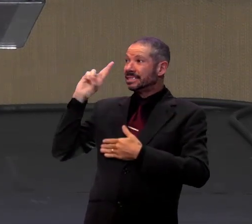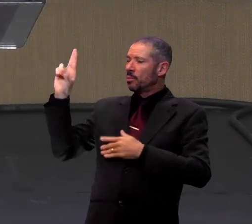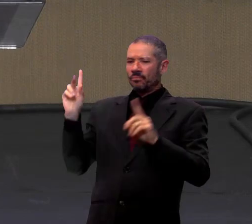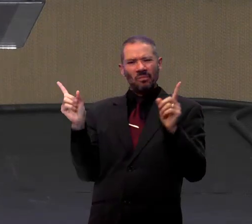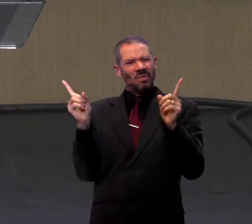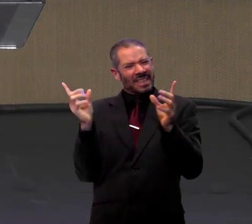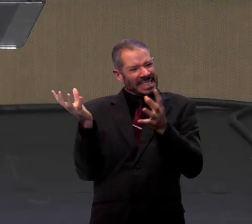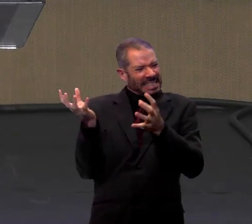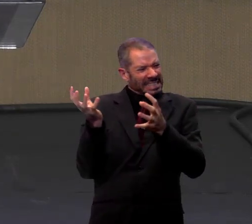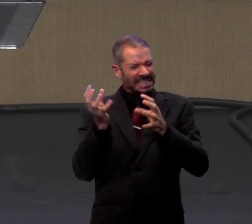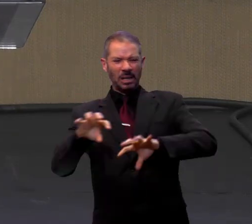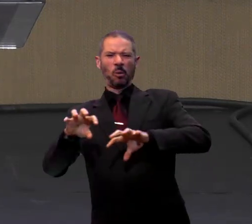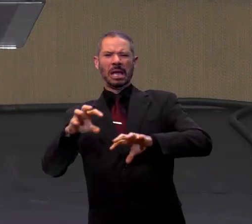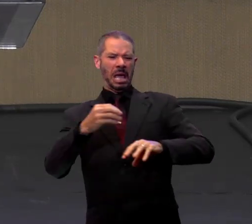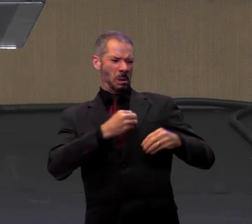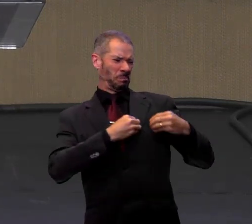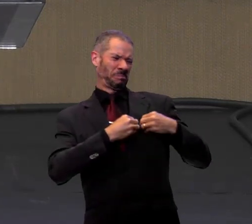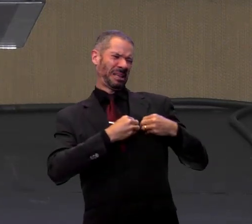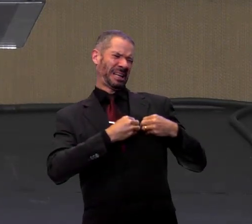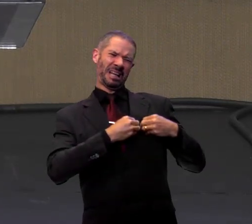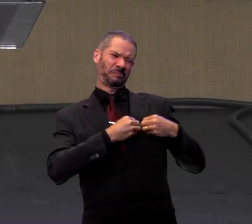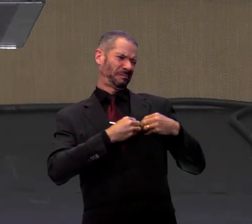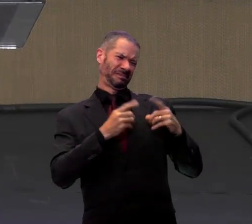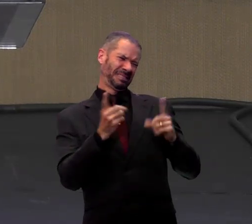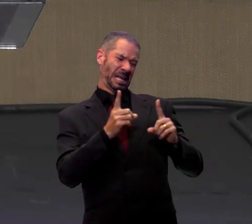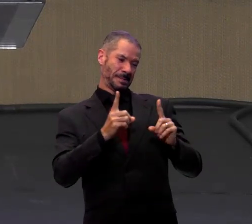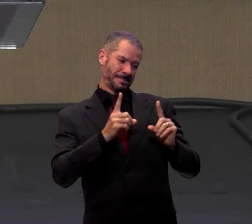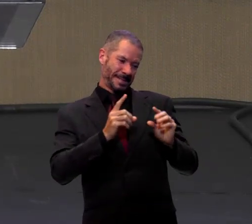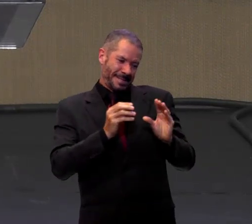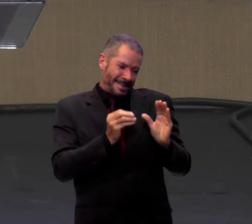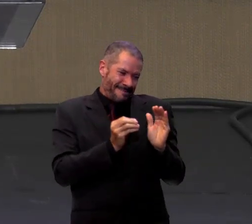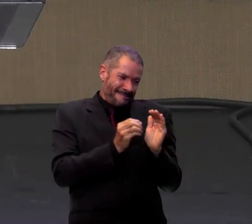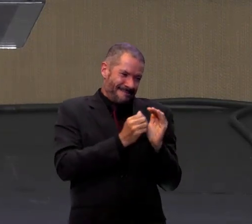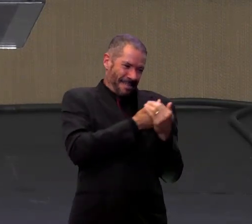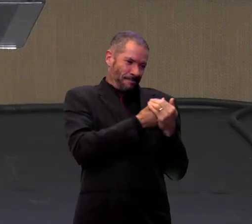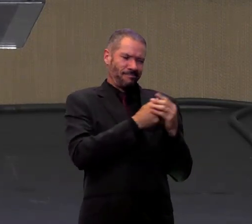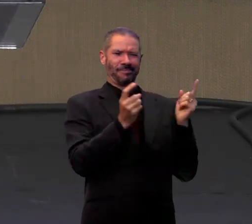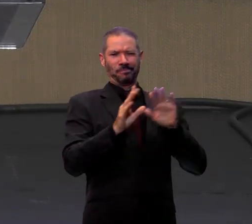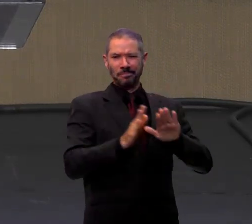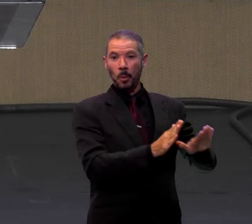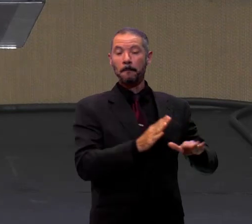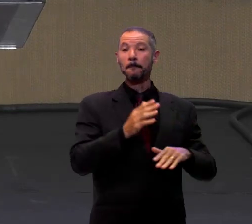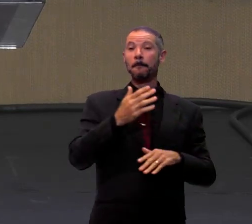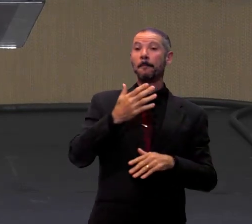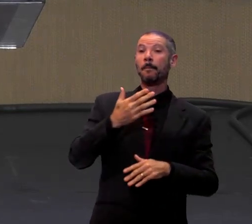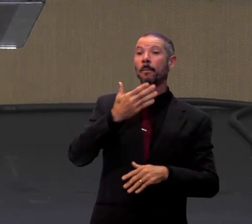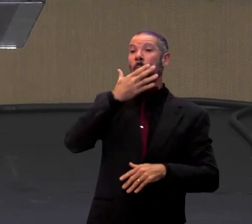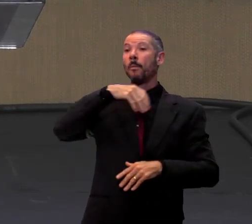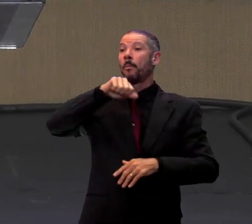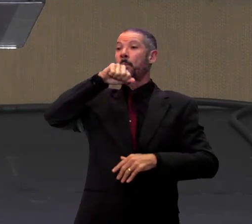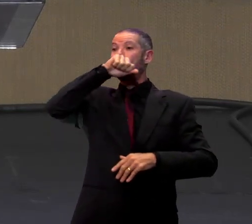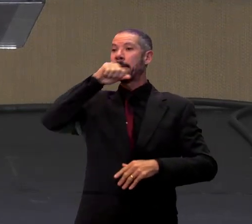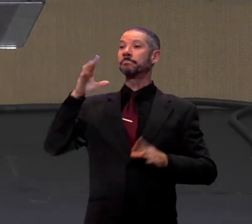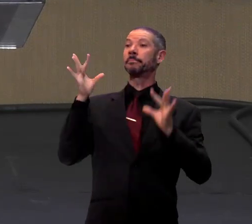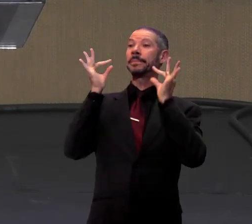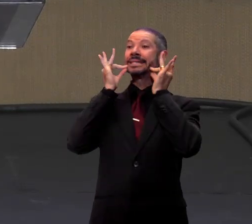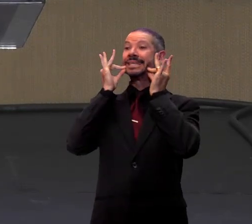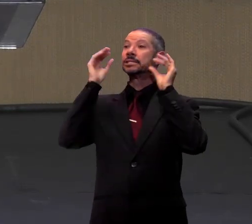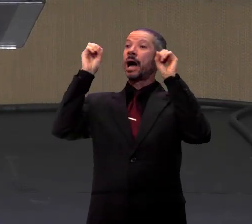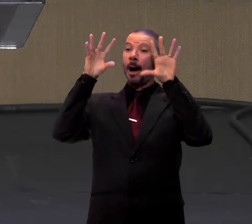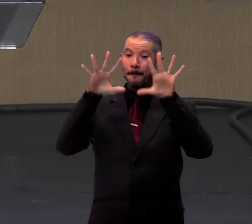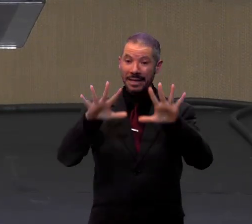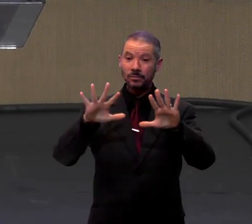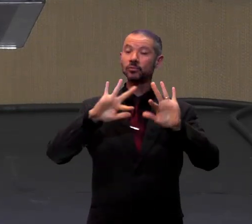não queremos pecar pela omissão, queremos ser pais presentes que abençoam o nosso